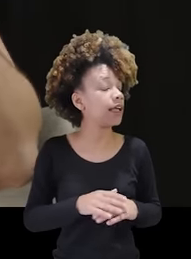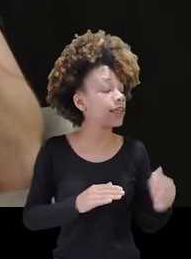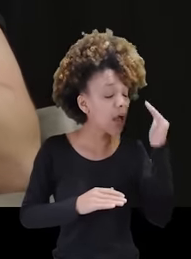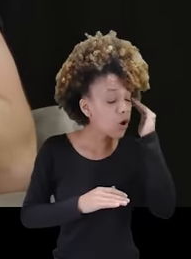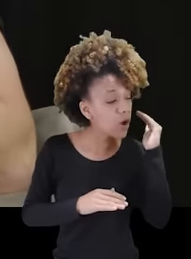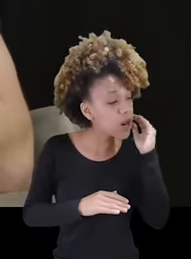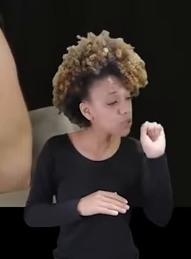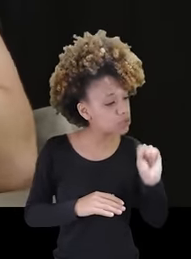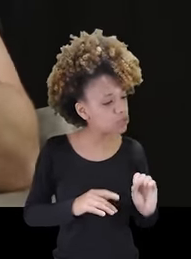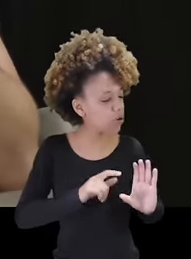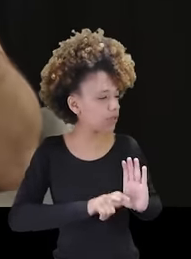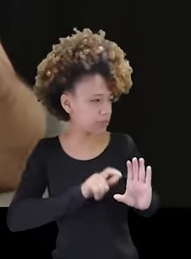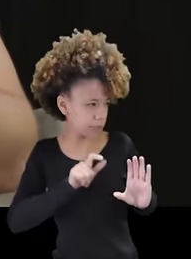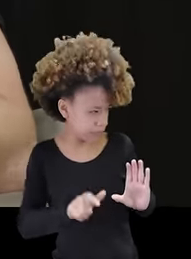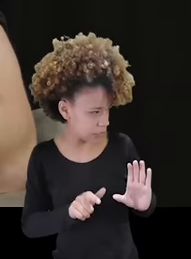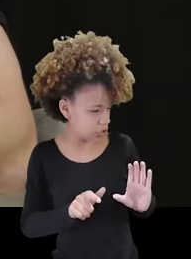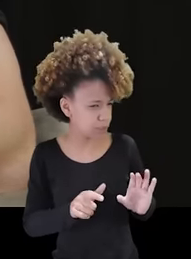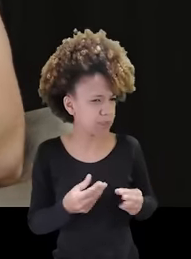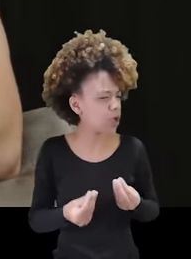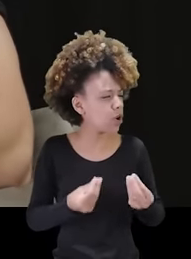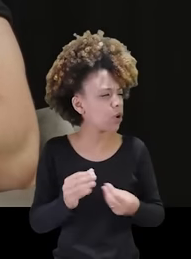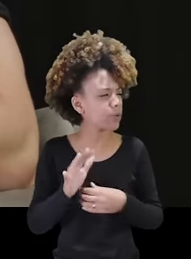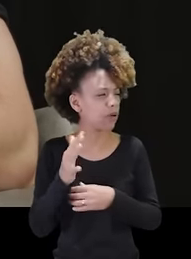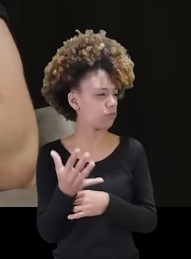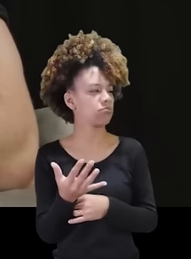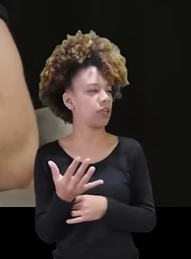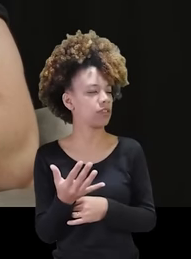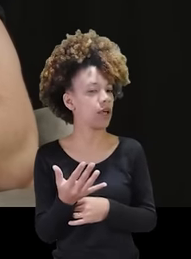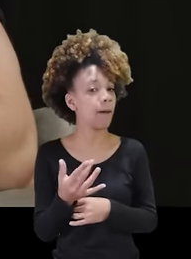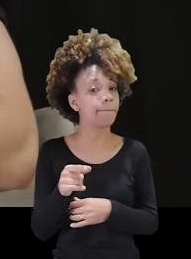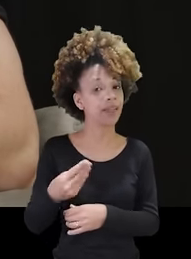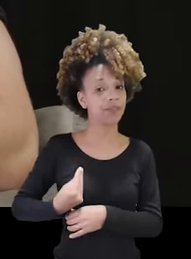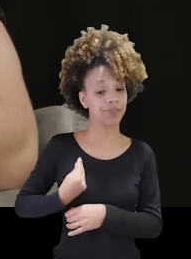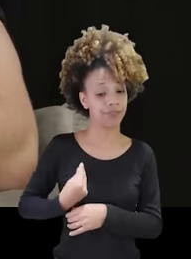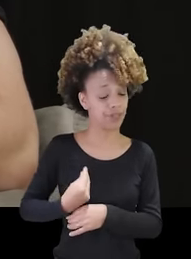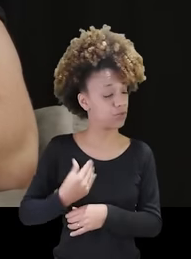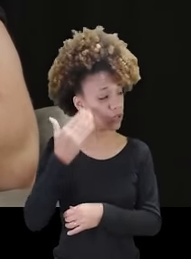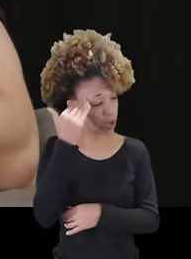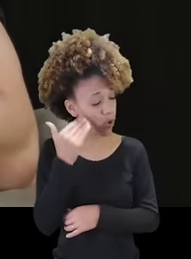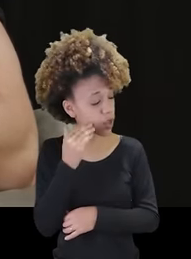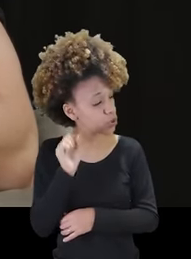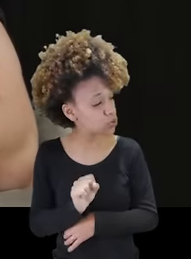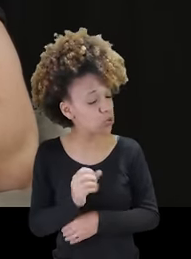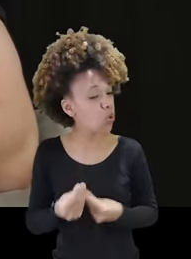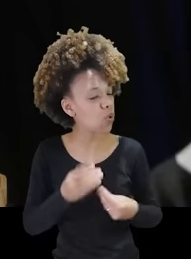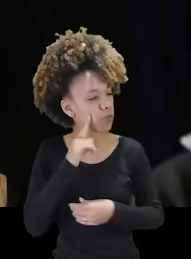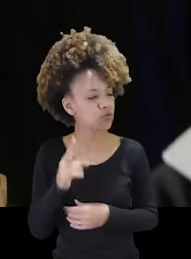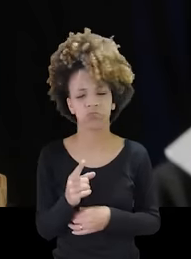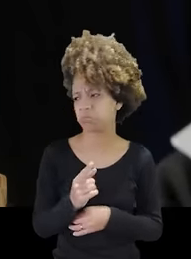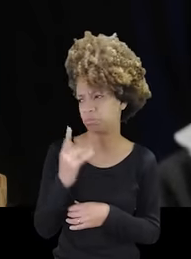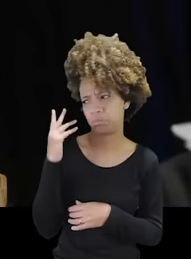a Coreia do Sul é totalmente independente e tal como é que funciona isso para quem tá lá na Coreia do Sul assim como é que é o dia a dia